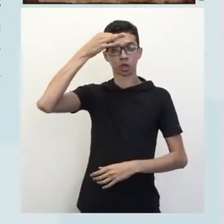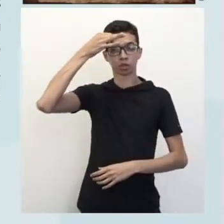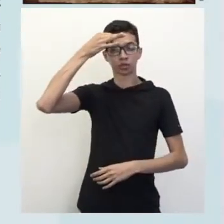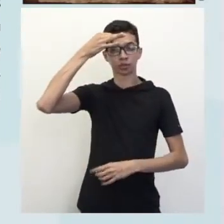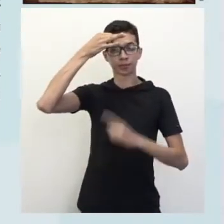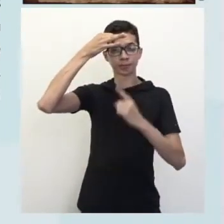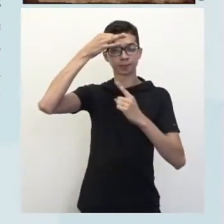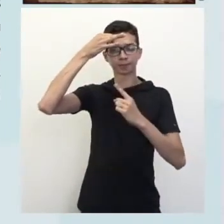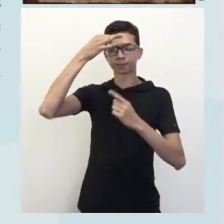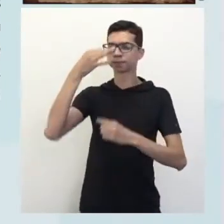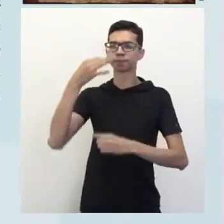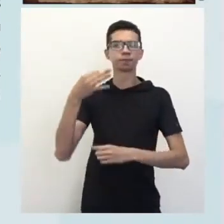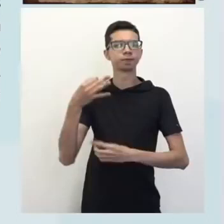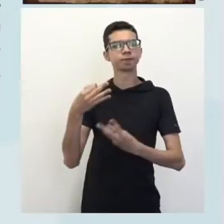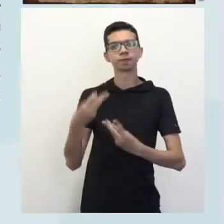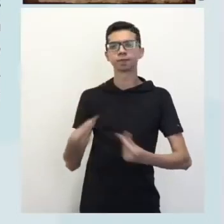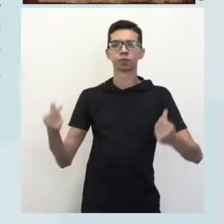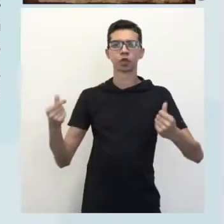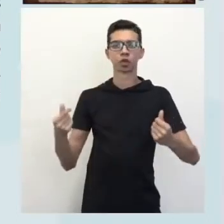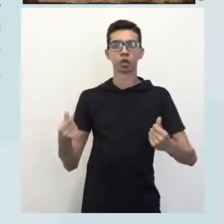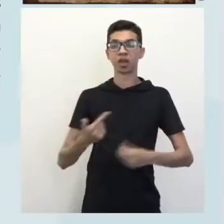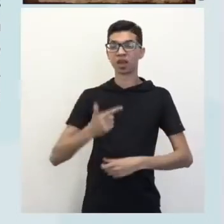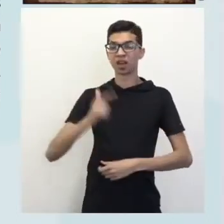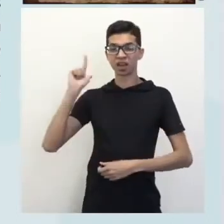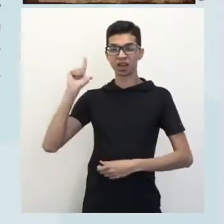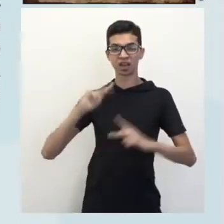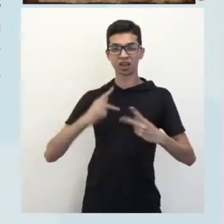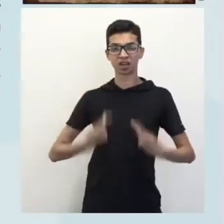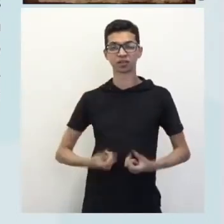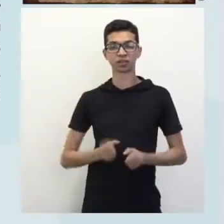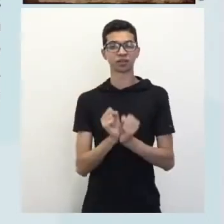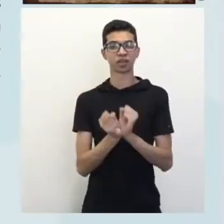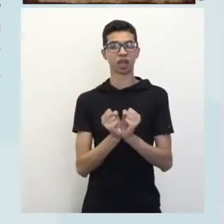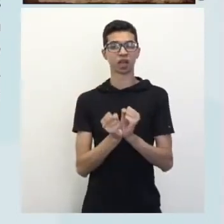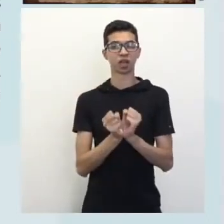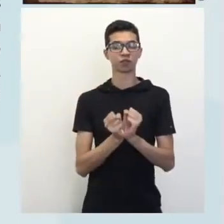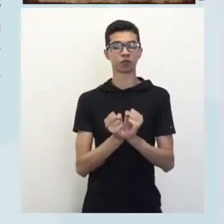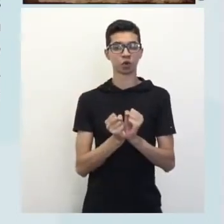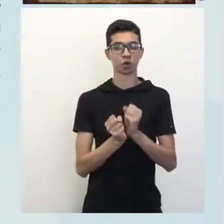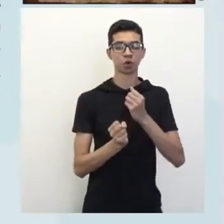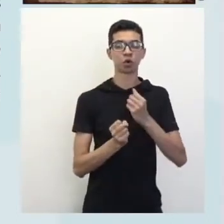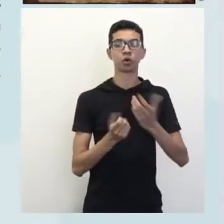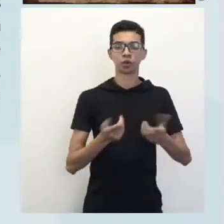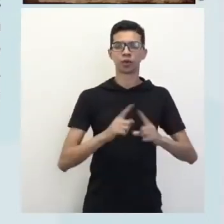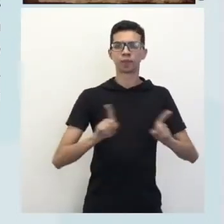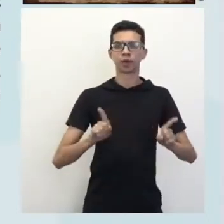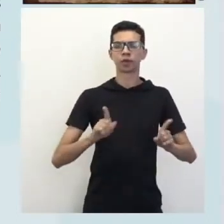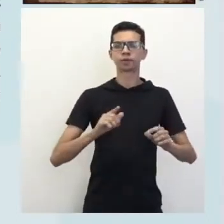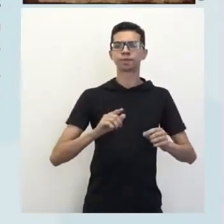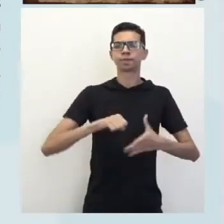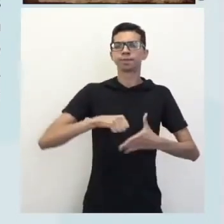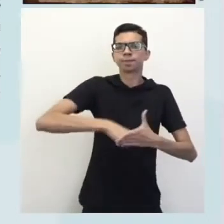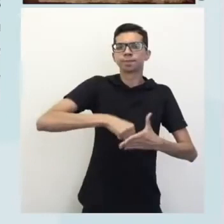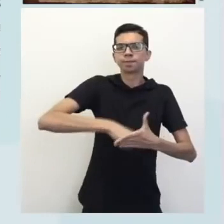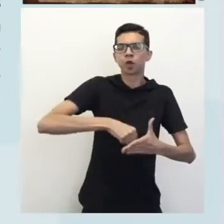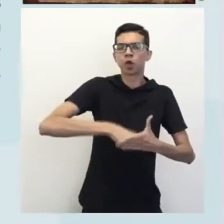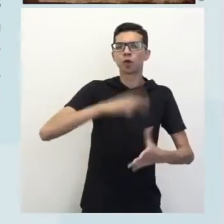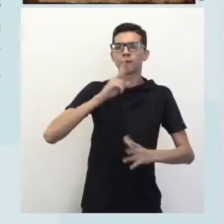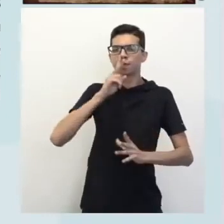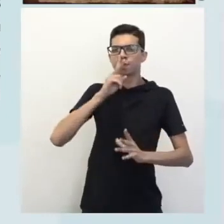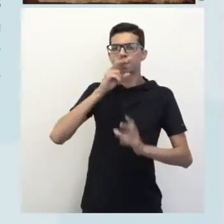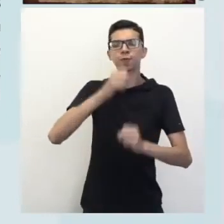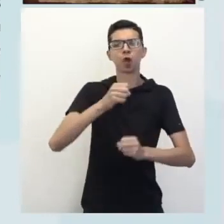escravo multiplicou suas forças e teve necessidade de recorrer às tuas, mulher, para romper os teus ferros. Tornando-se